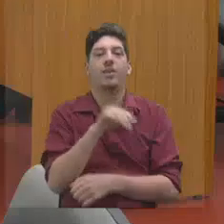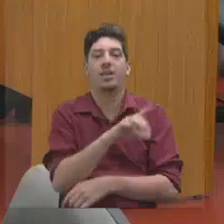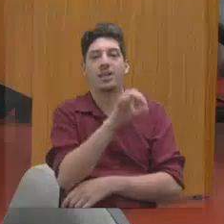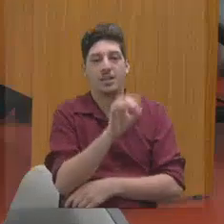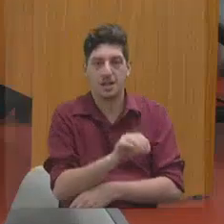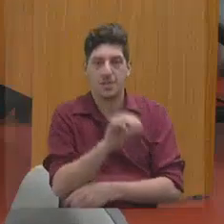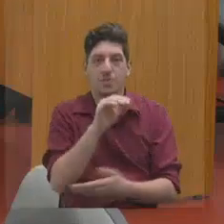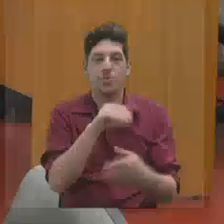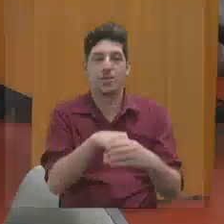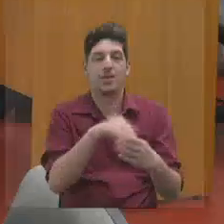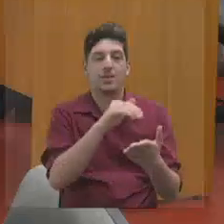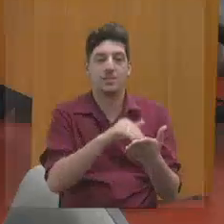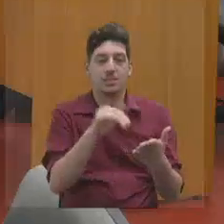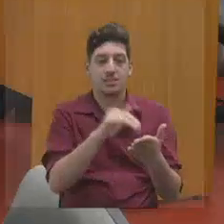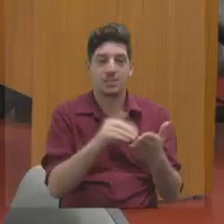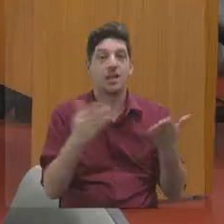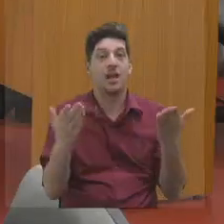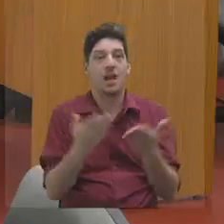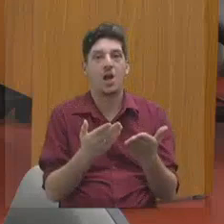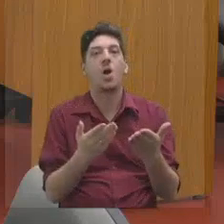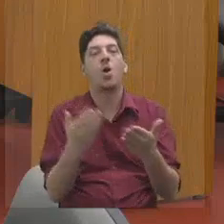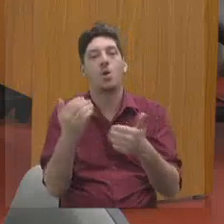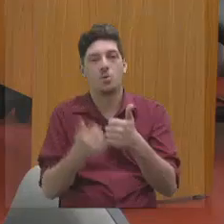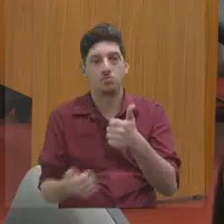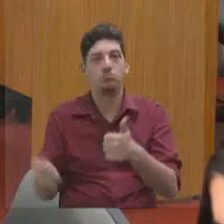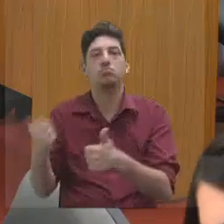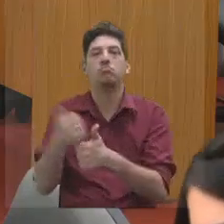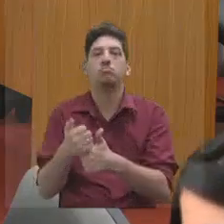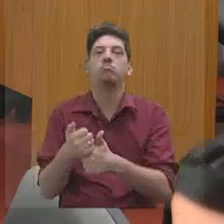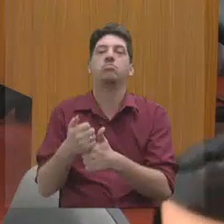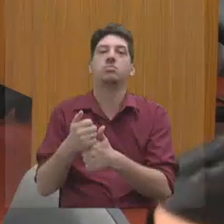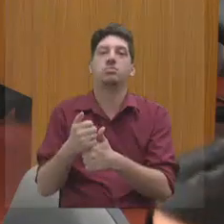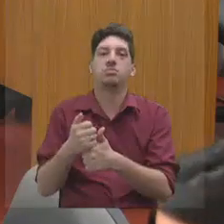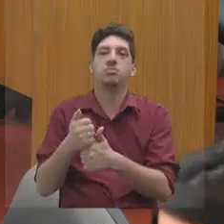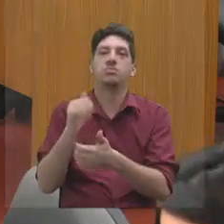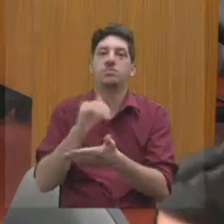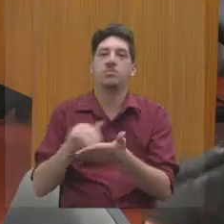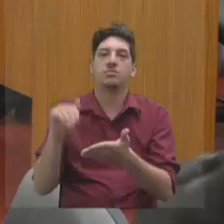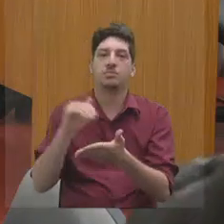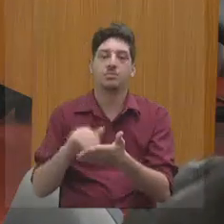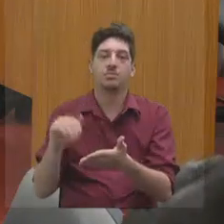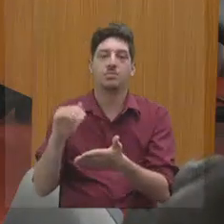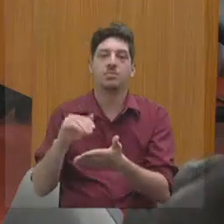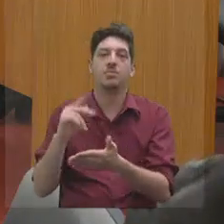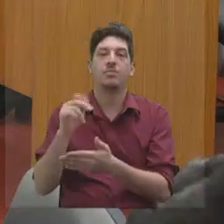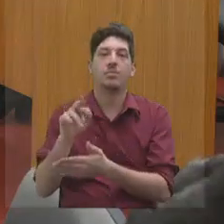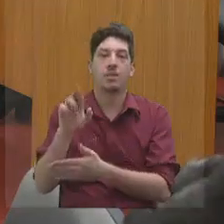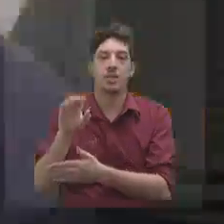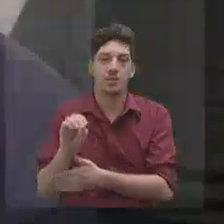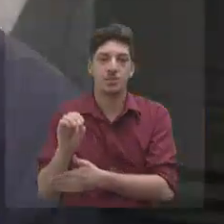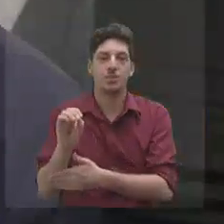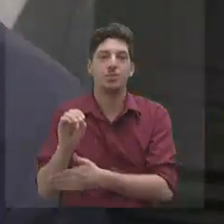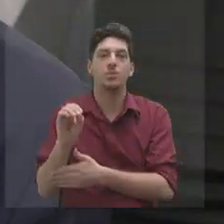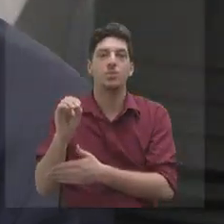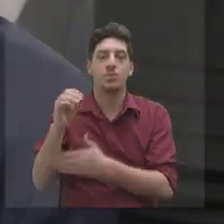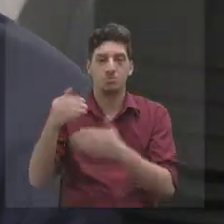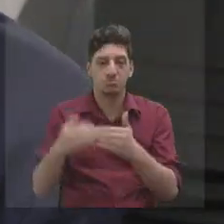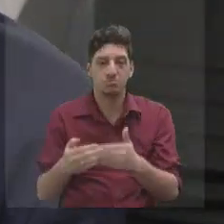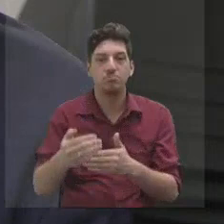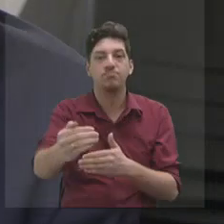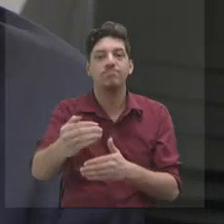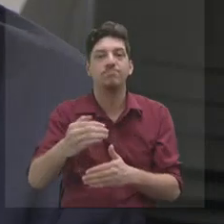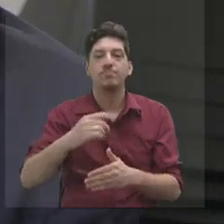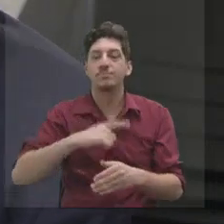secretaria agora sendo implementada aí pelo secretário Pedro Bruno que realmente